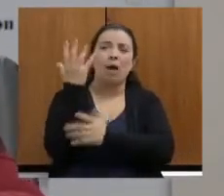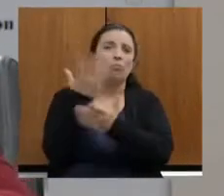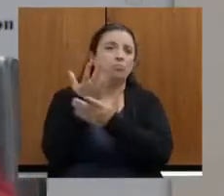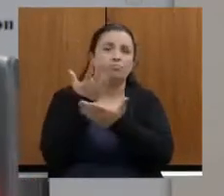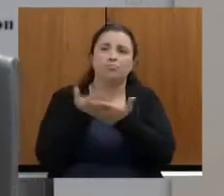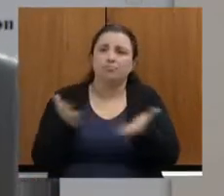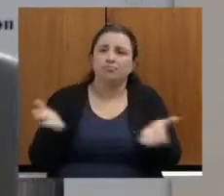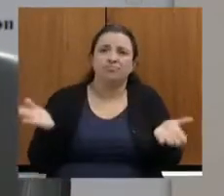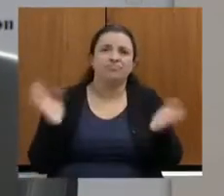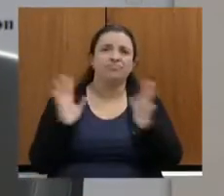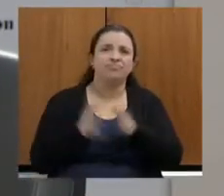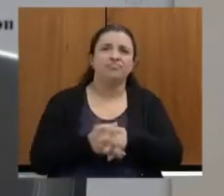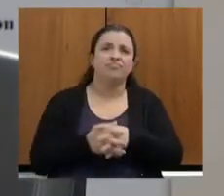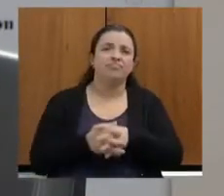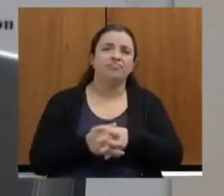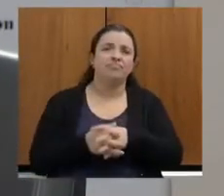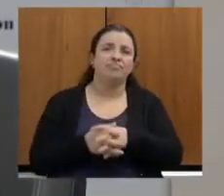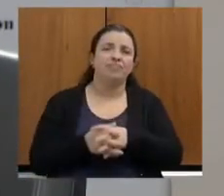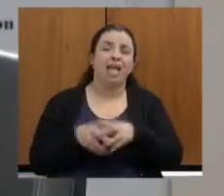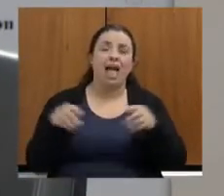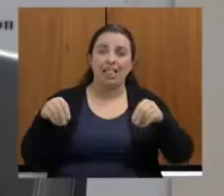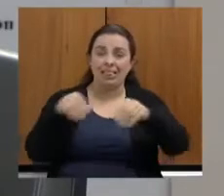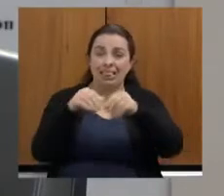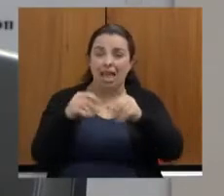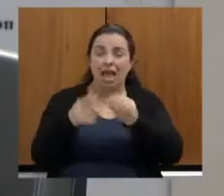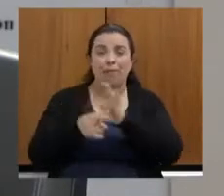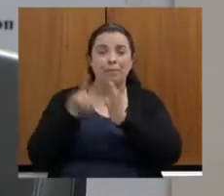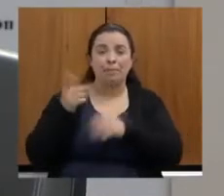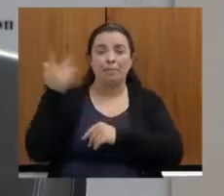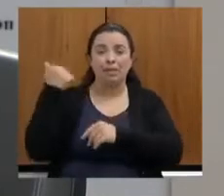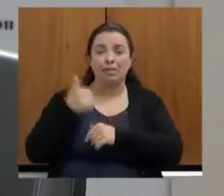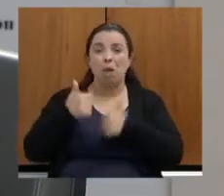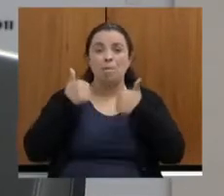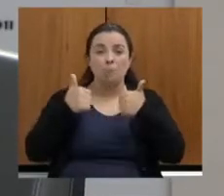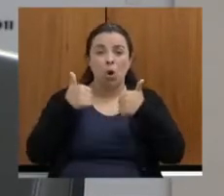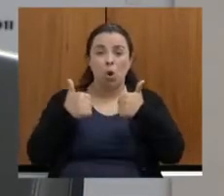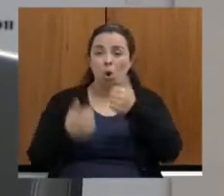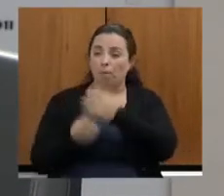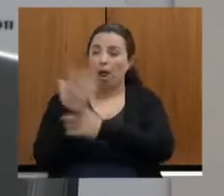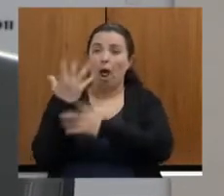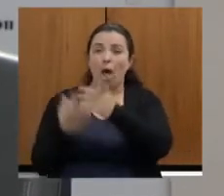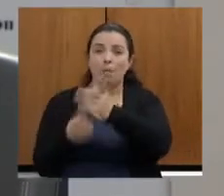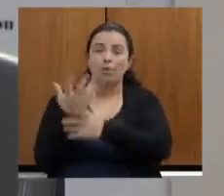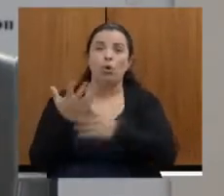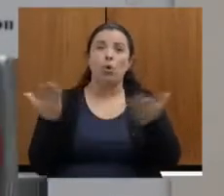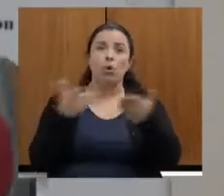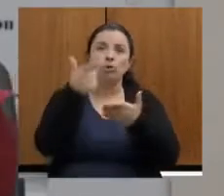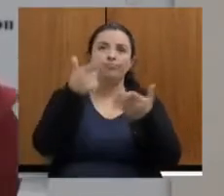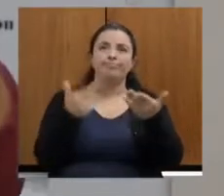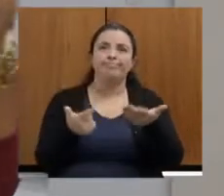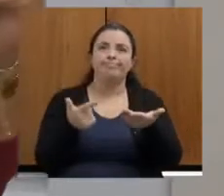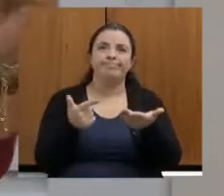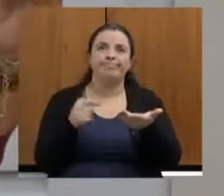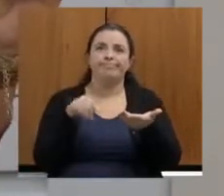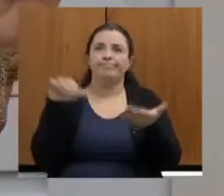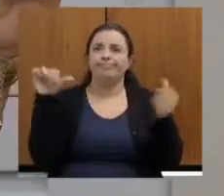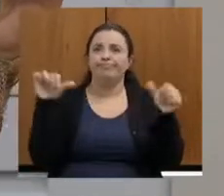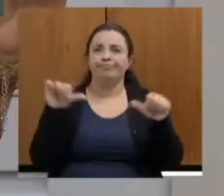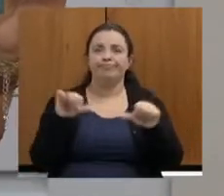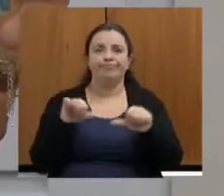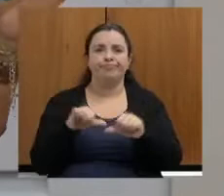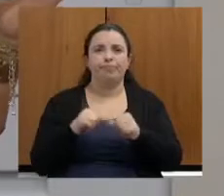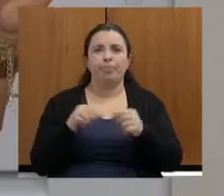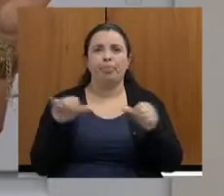hoje que era muito boa a melhor terra do mundo virou isso aqui Oi e para exemplo